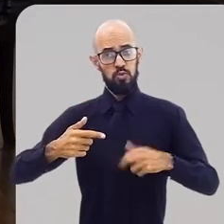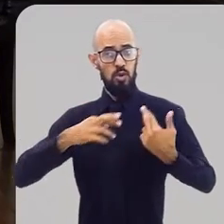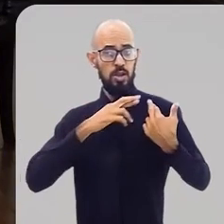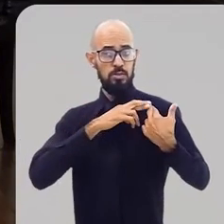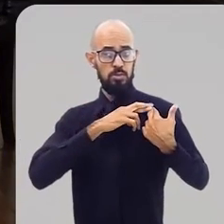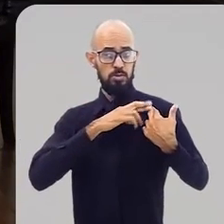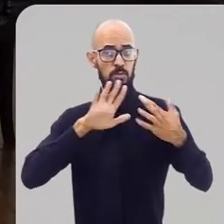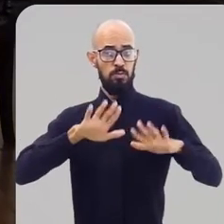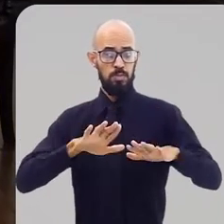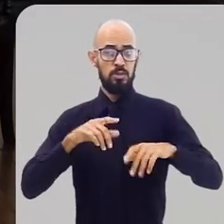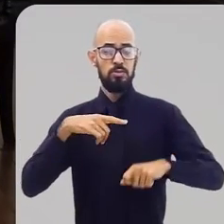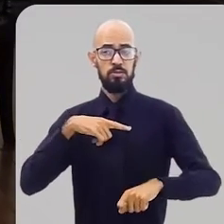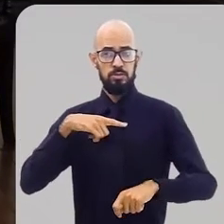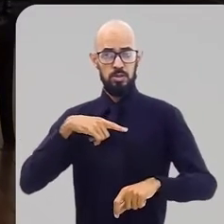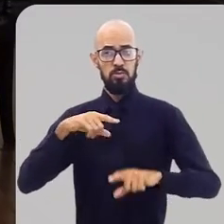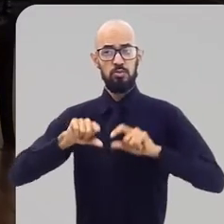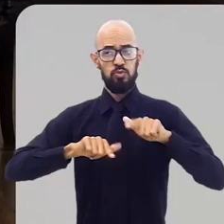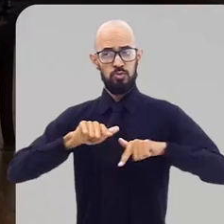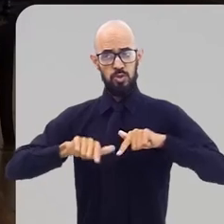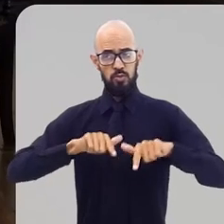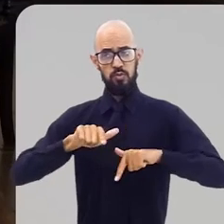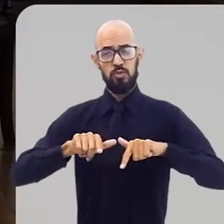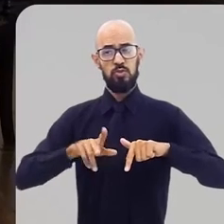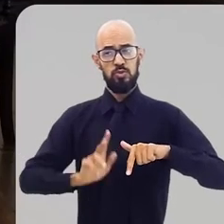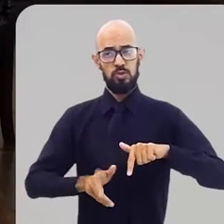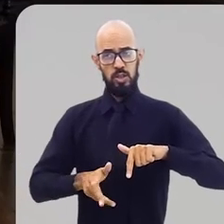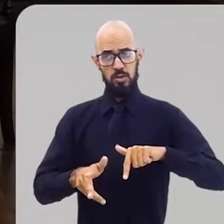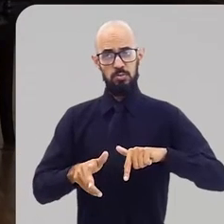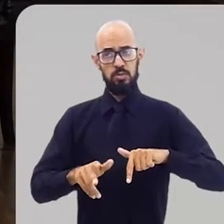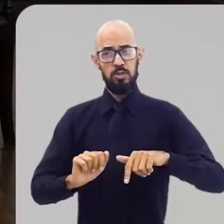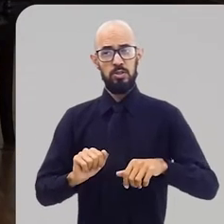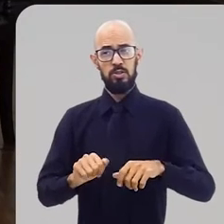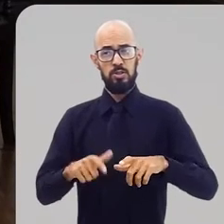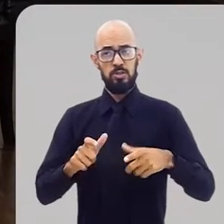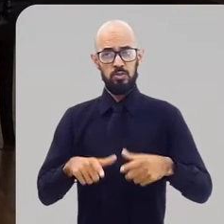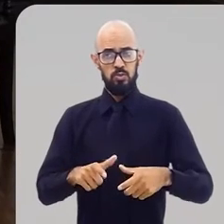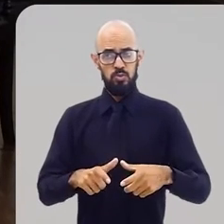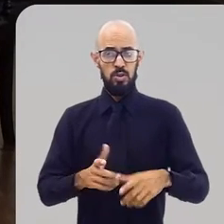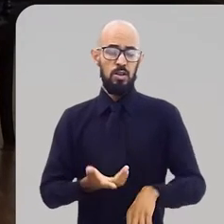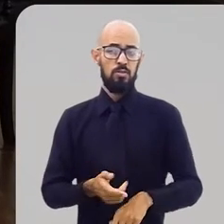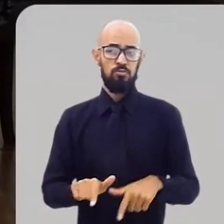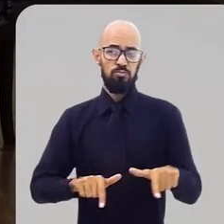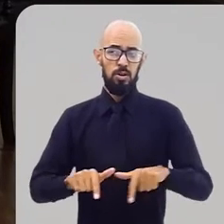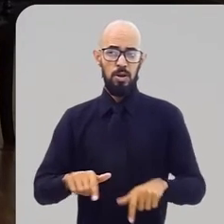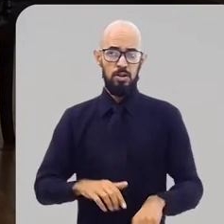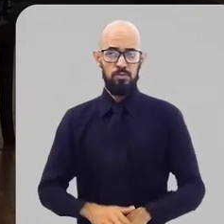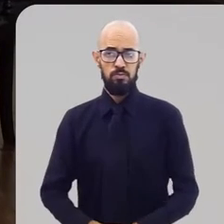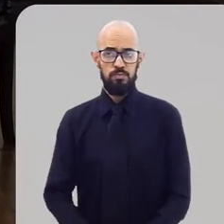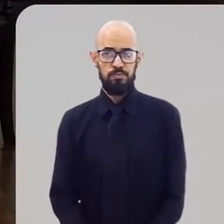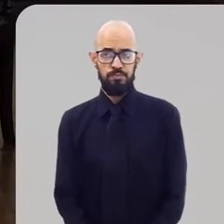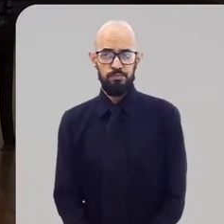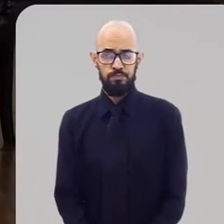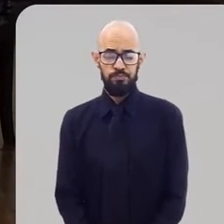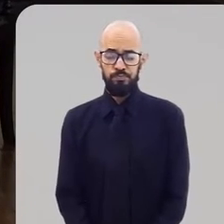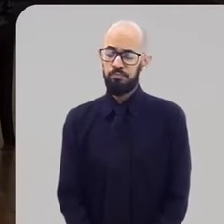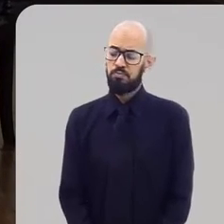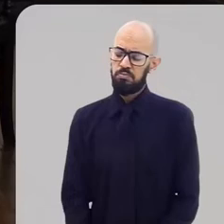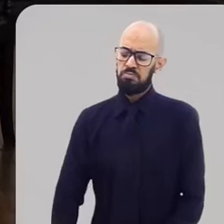estamos no Ofício né mas estamos a serviço sempre em algum lugar em algum trabalho